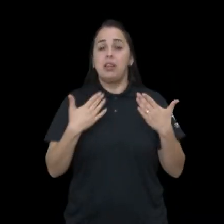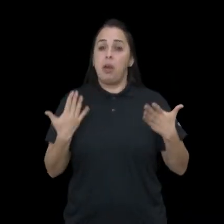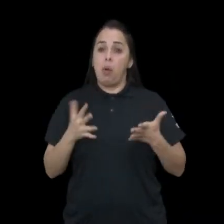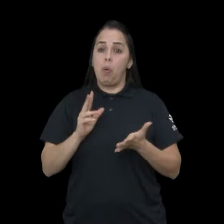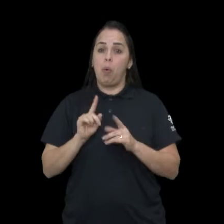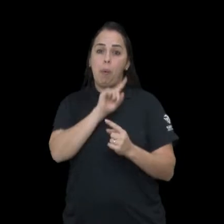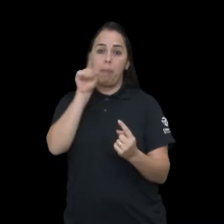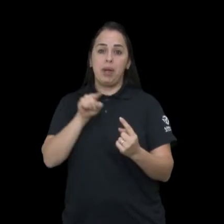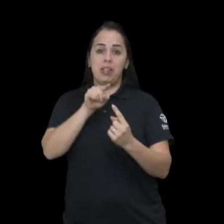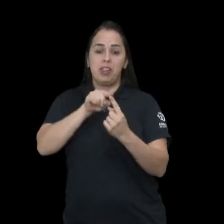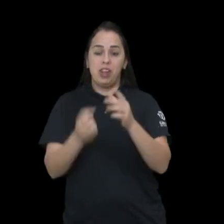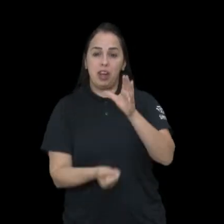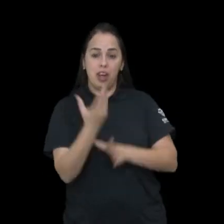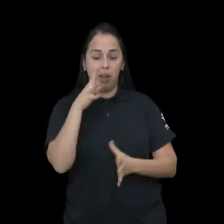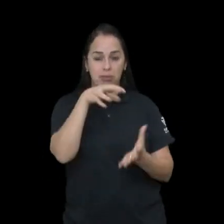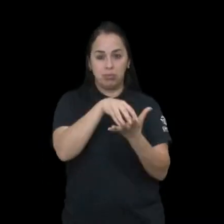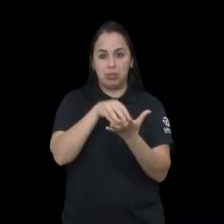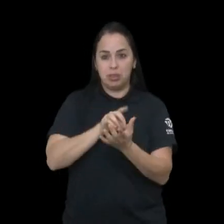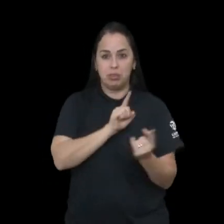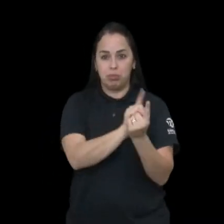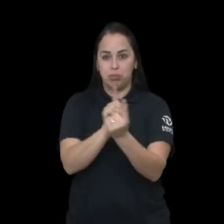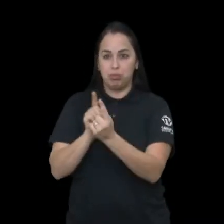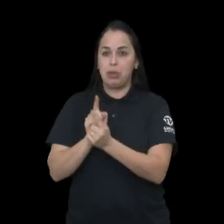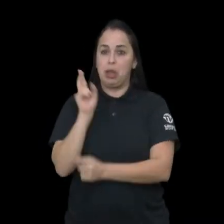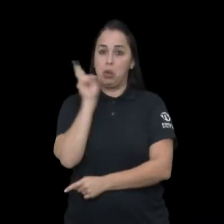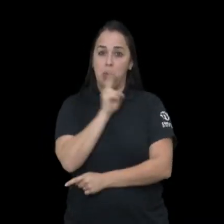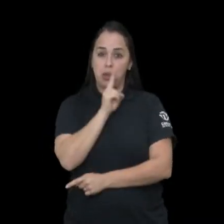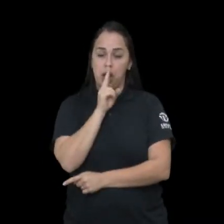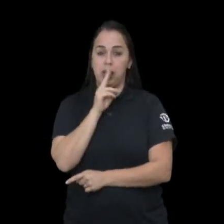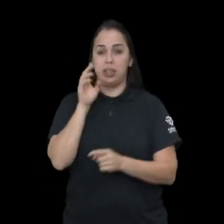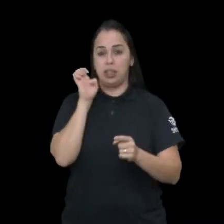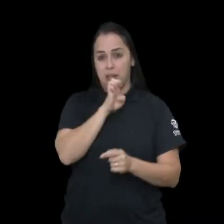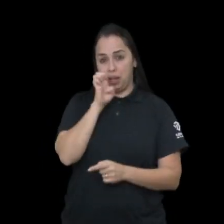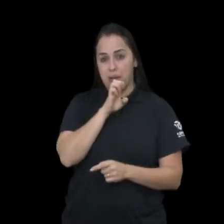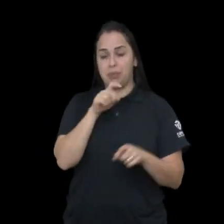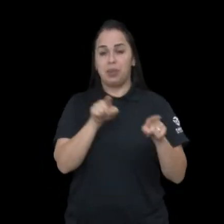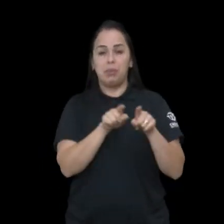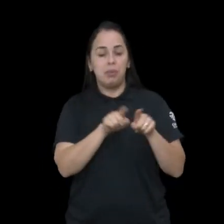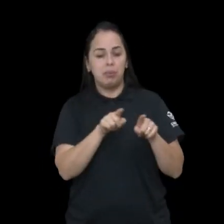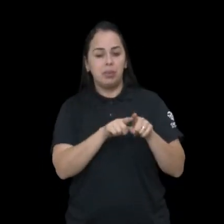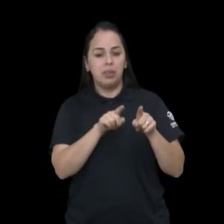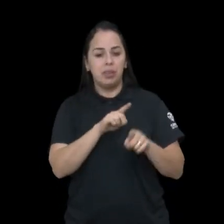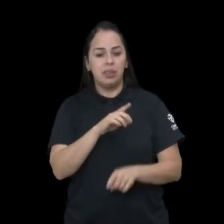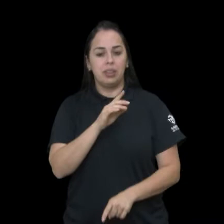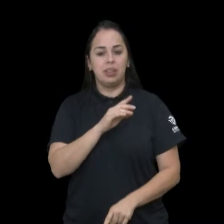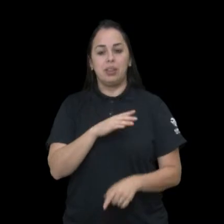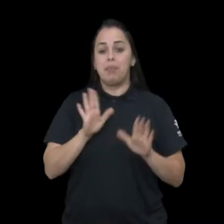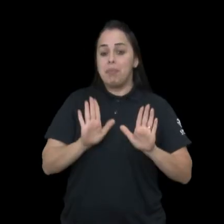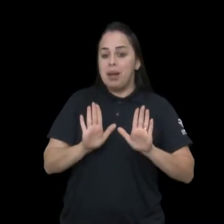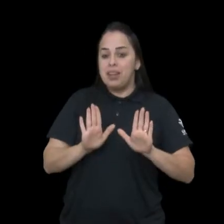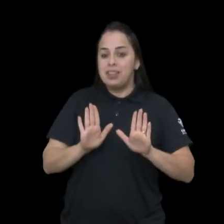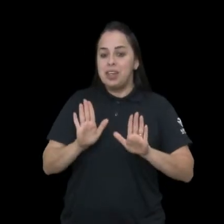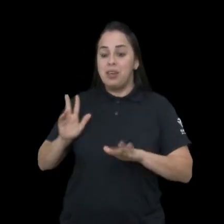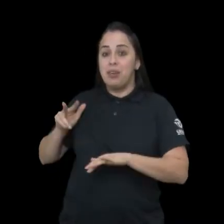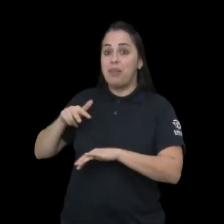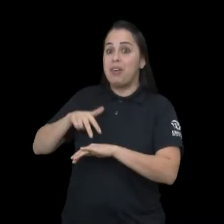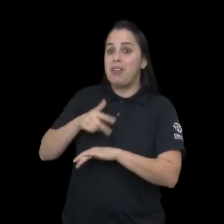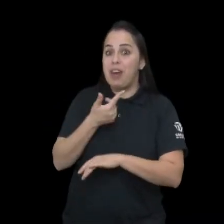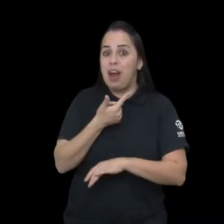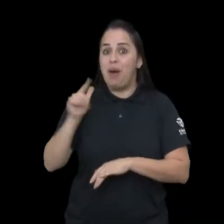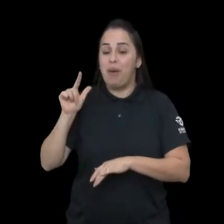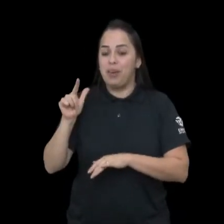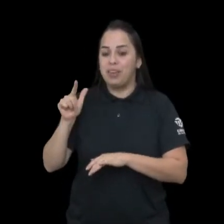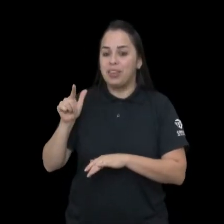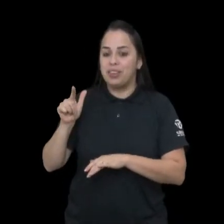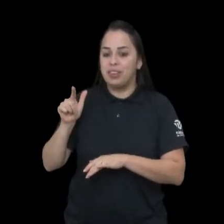atendimento e urgências relacionadas a problemas cardiovasculares e paradas cardíacas. Mas estou aqui para falar outra coisa.